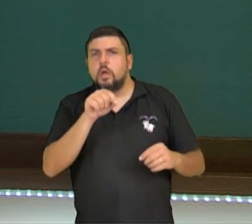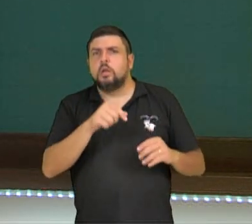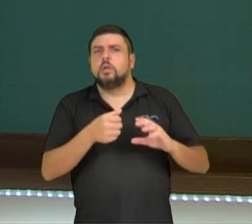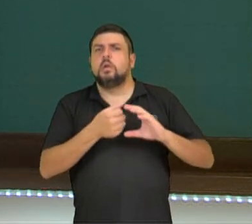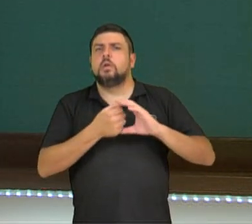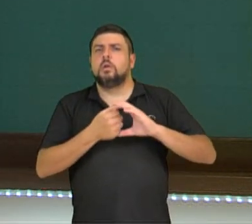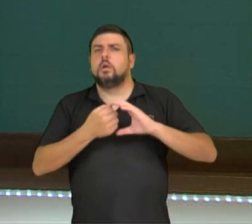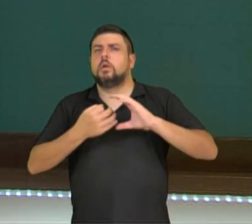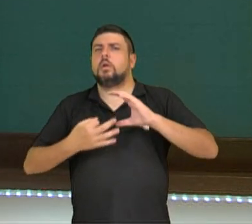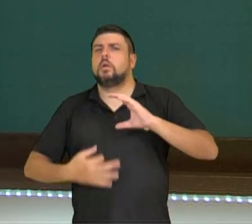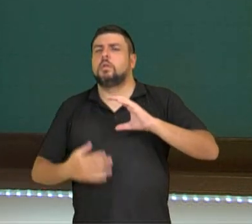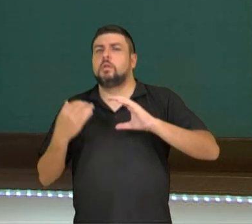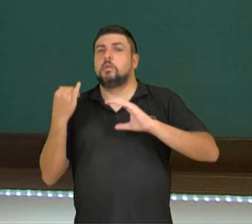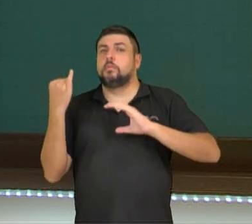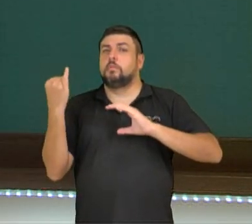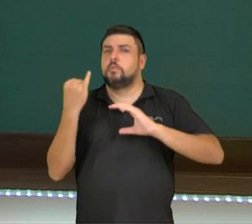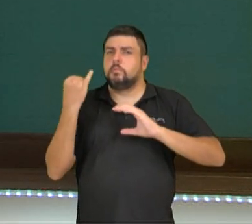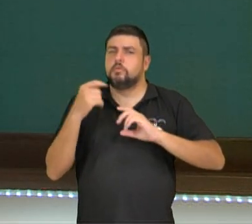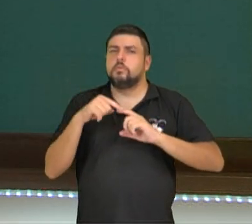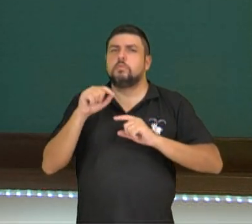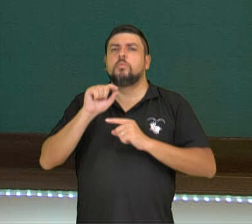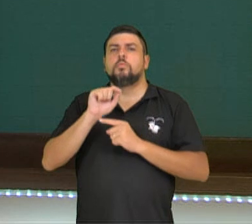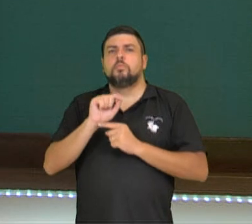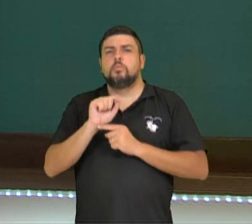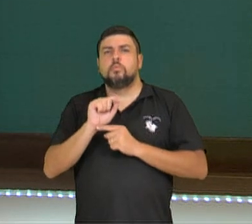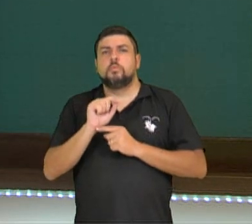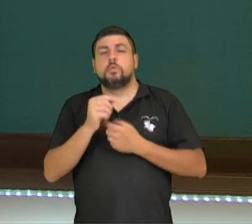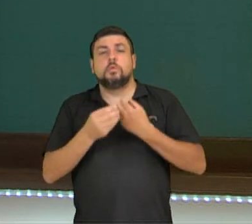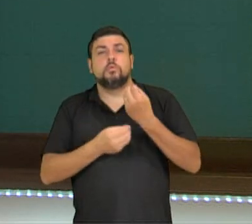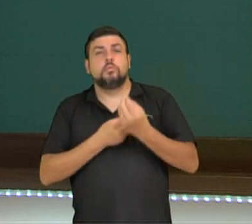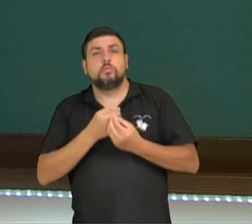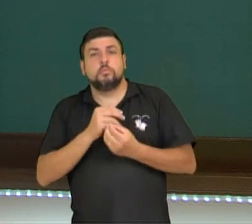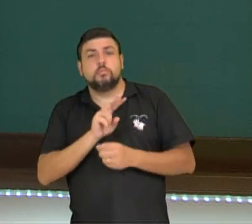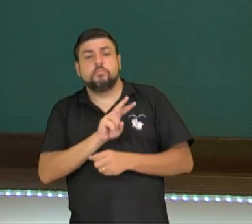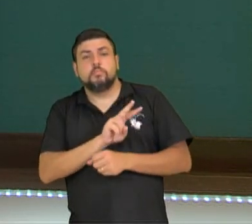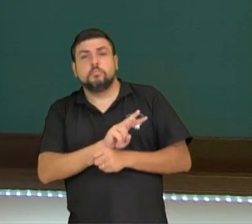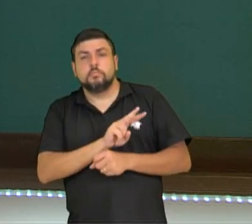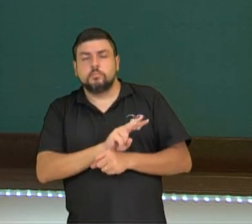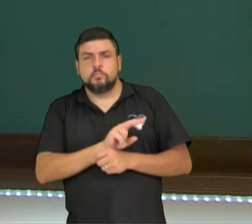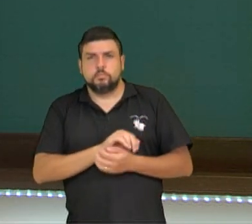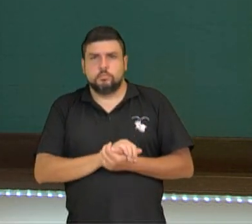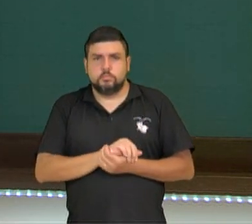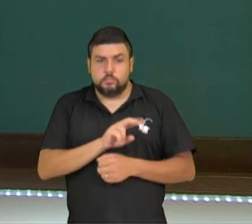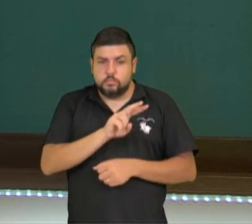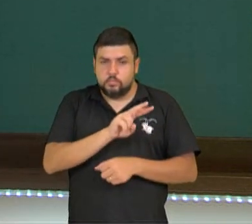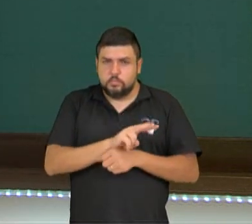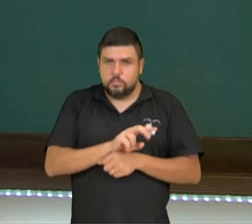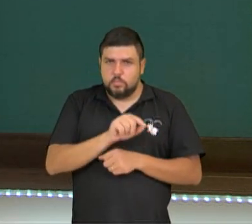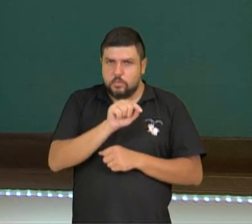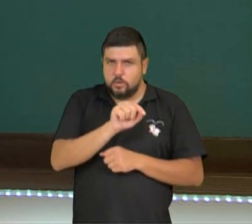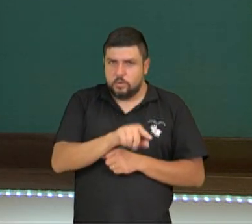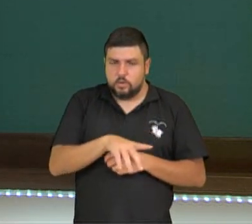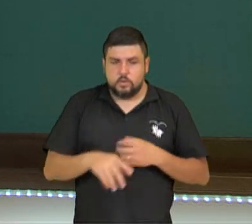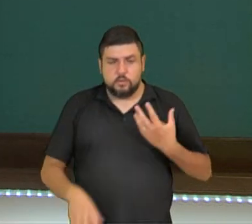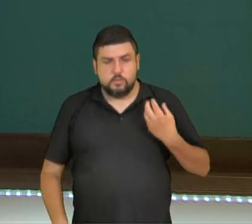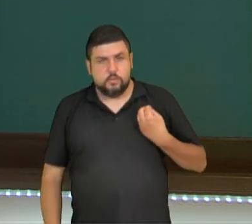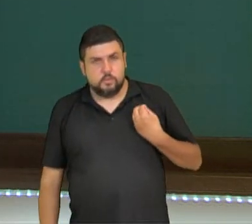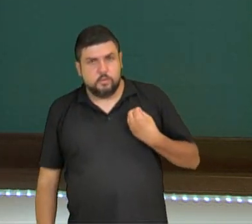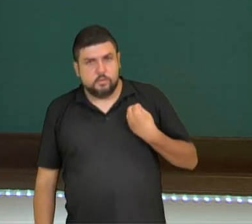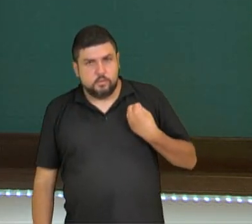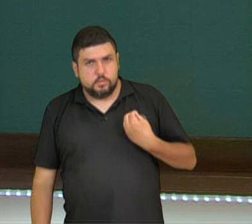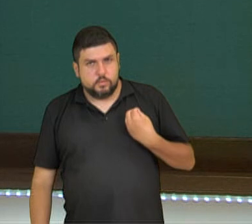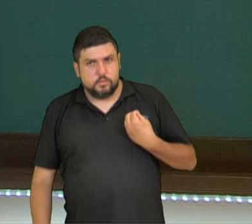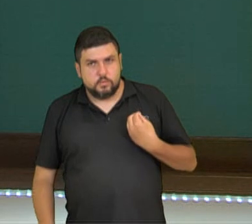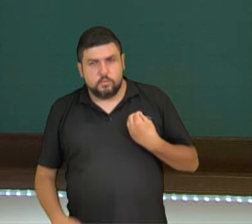são relevantes, também no sentido de preservar esta água, para que ela esteja disponível para